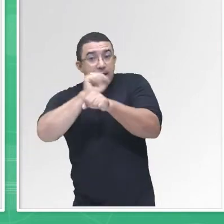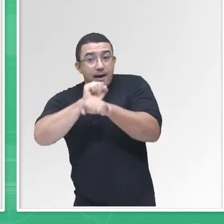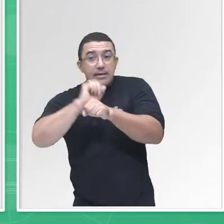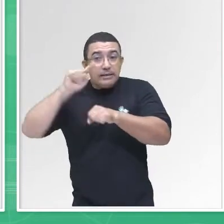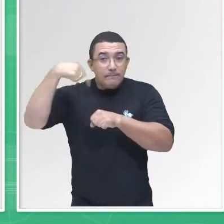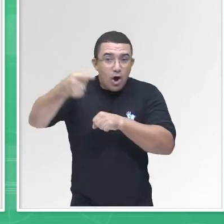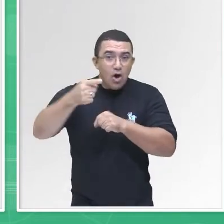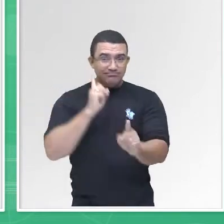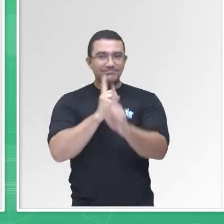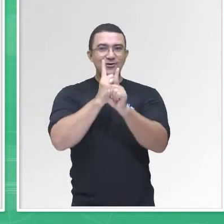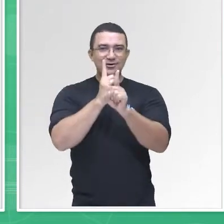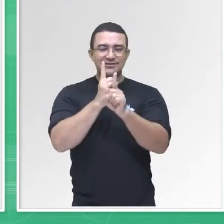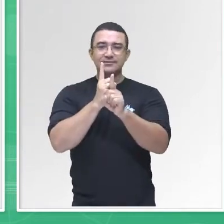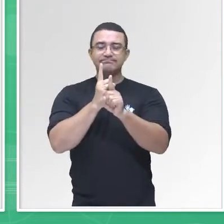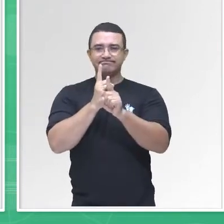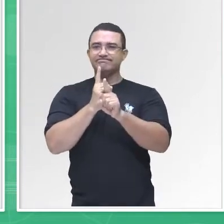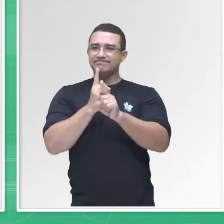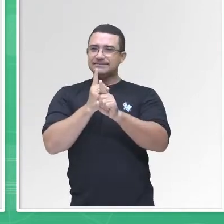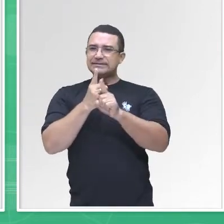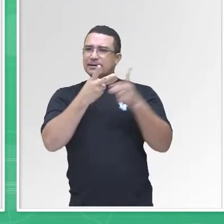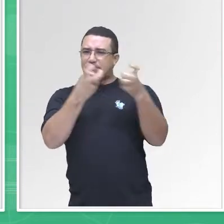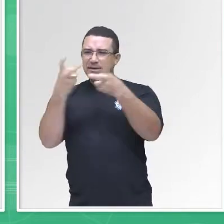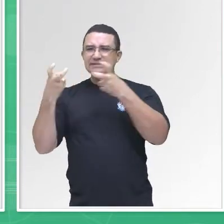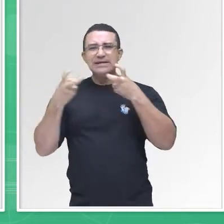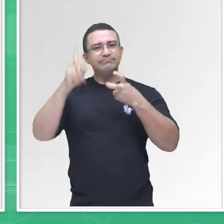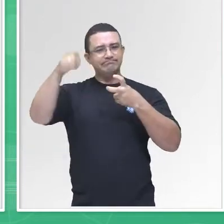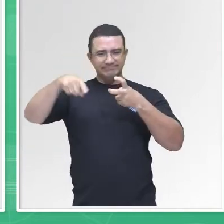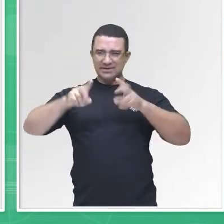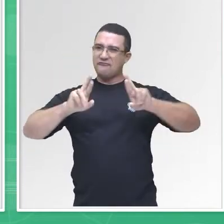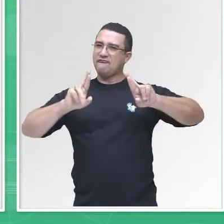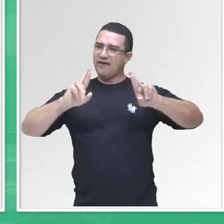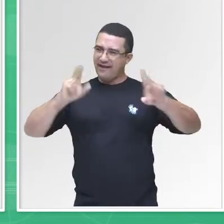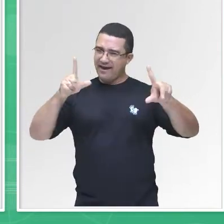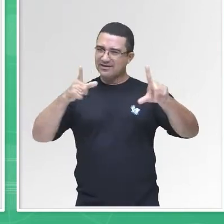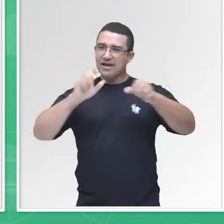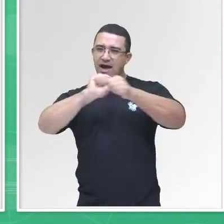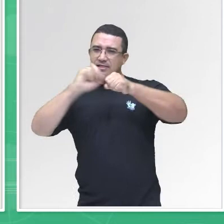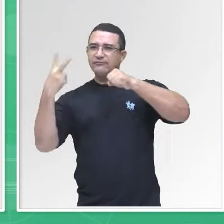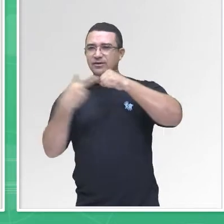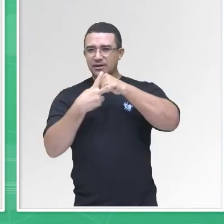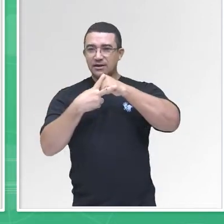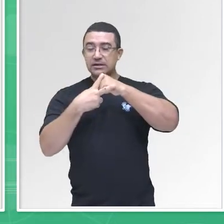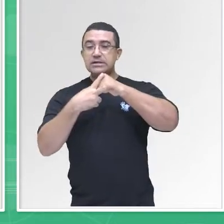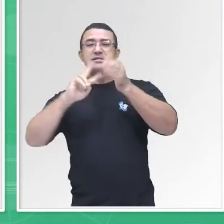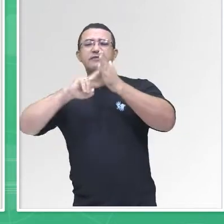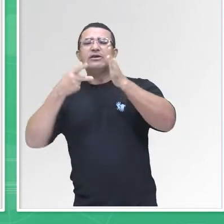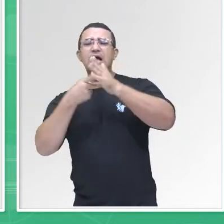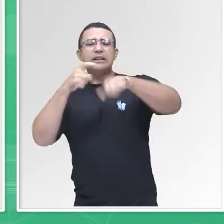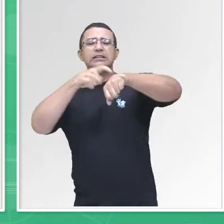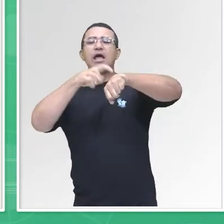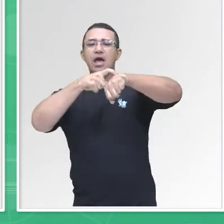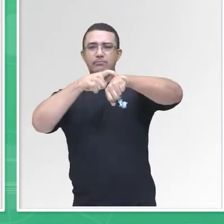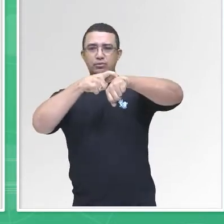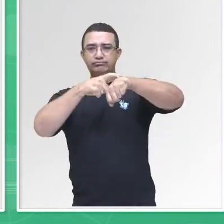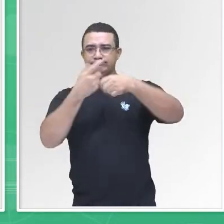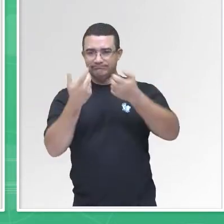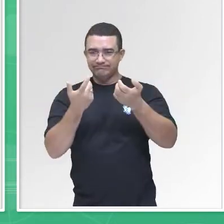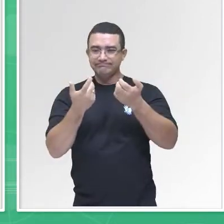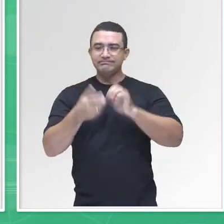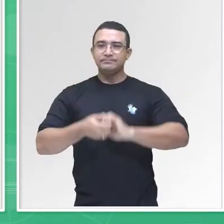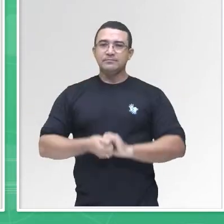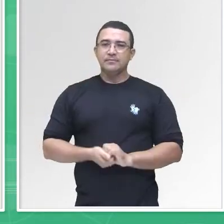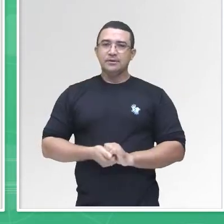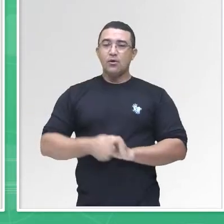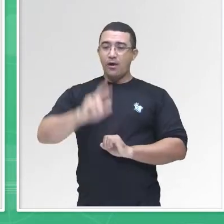Veja, a expressão é totalmente adverbial, o sentido dela é temporal, né? O hasta breve é